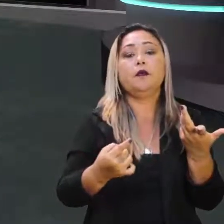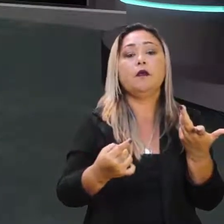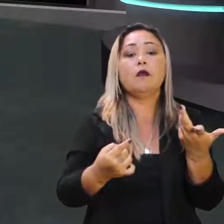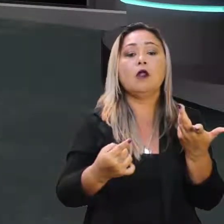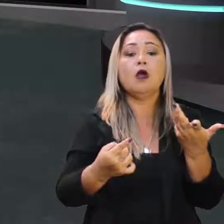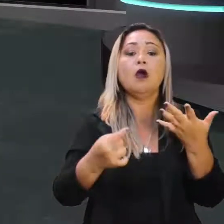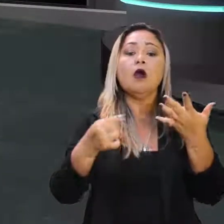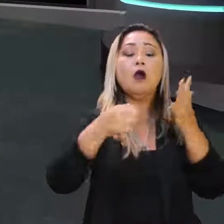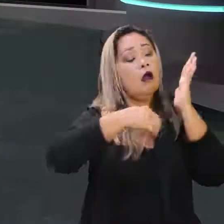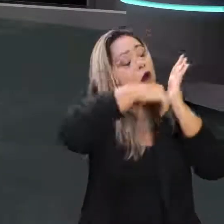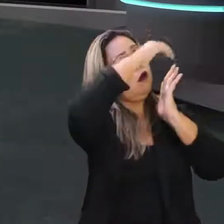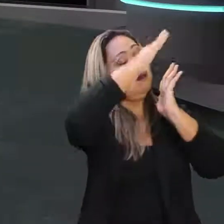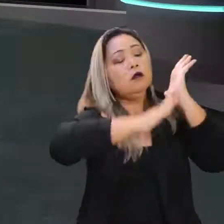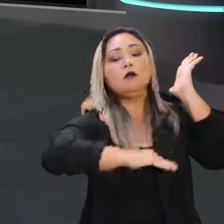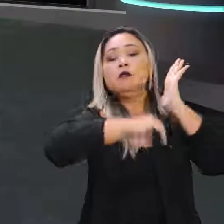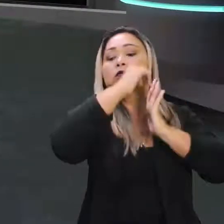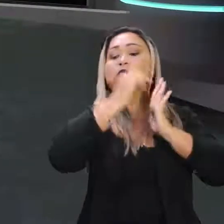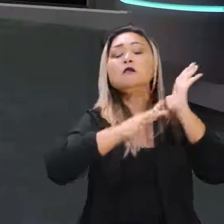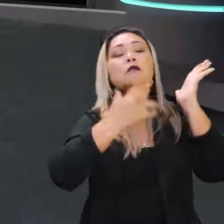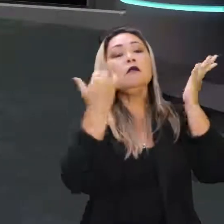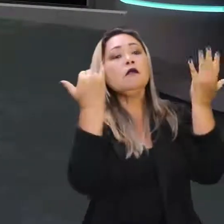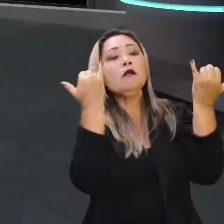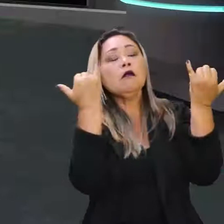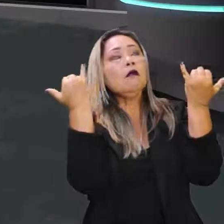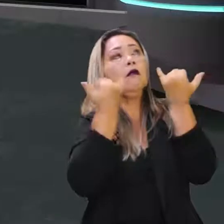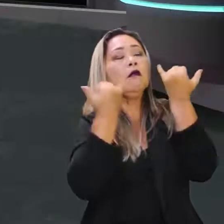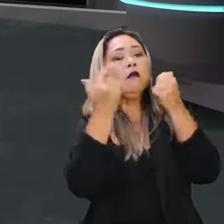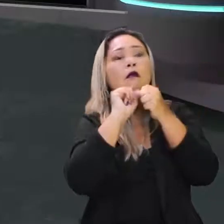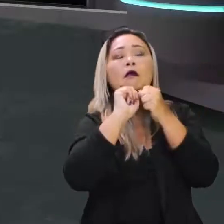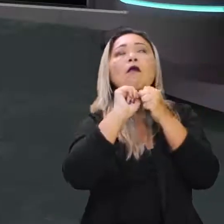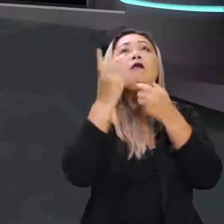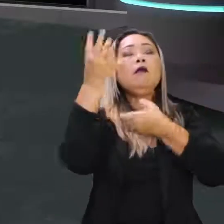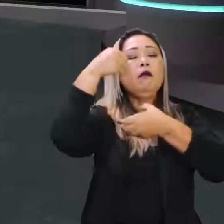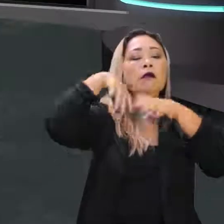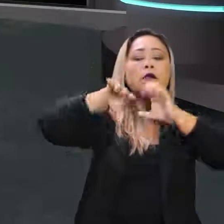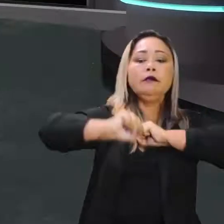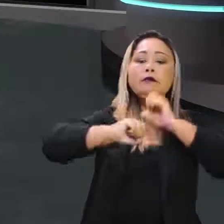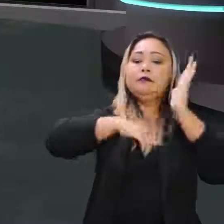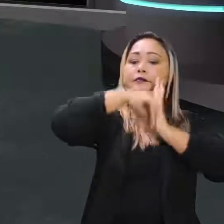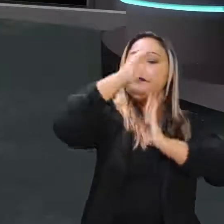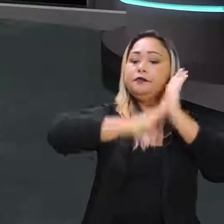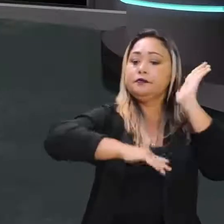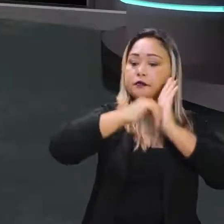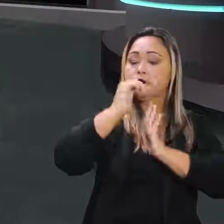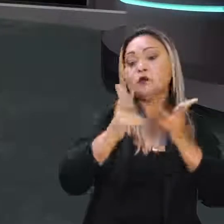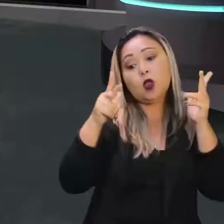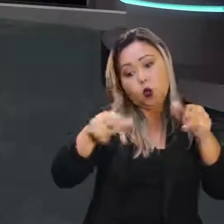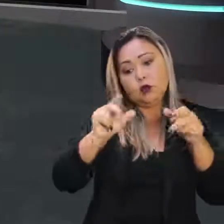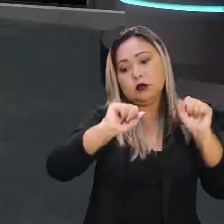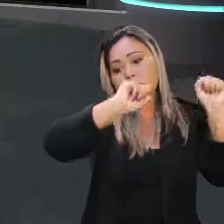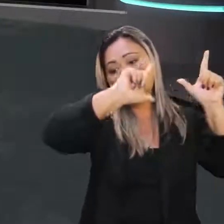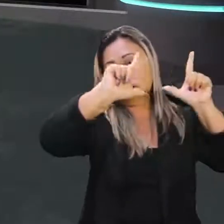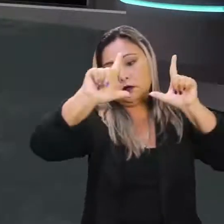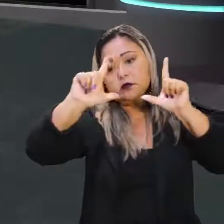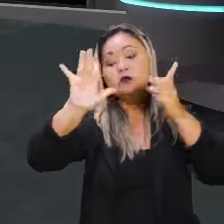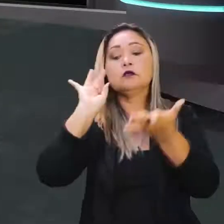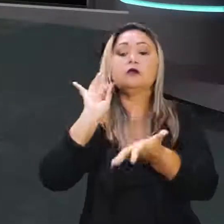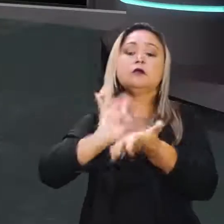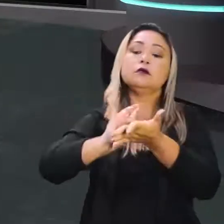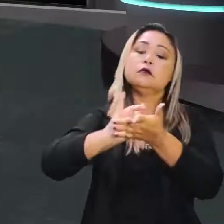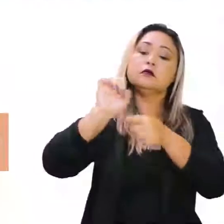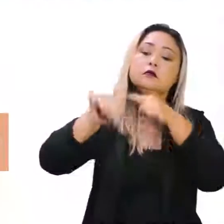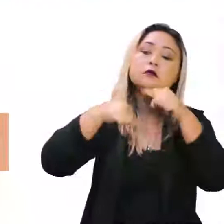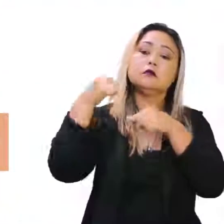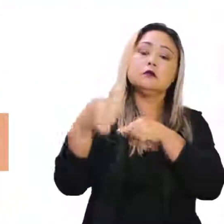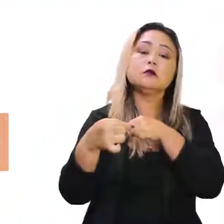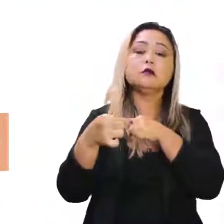dos quadros que foi pintado com um relato, com esse outro aí que nós estávamos vendo até agora. Verdade. Então, seguindo aqui